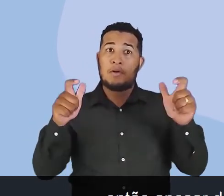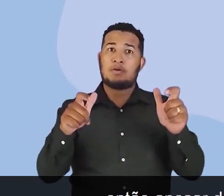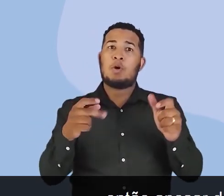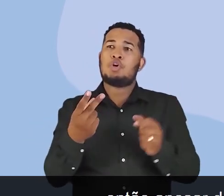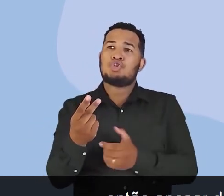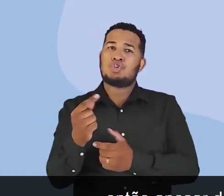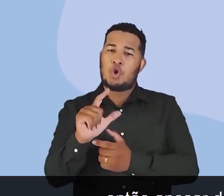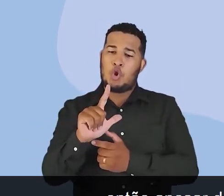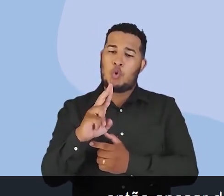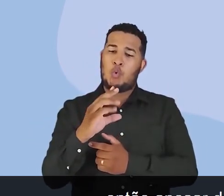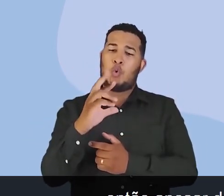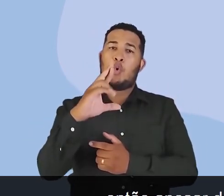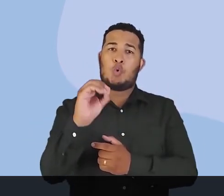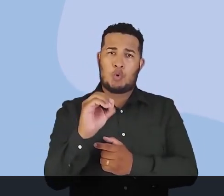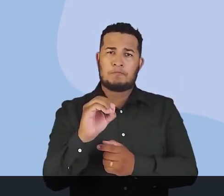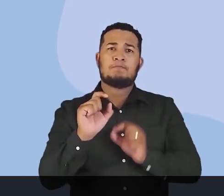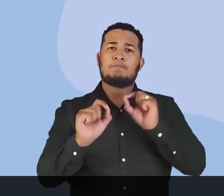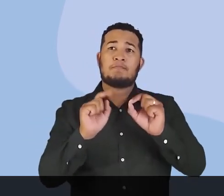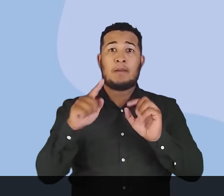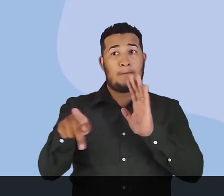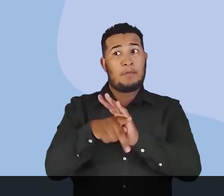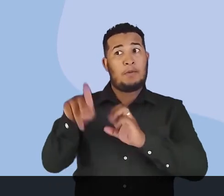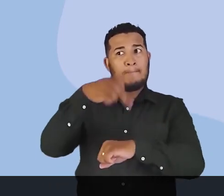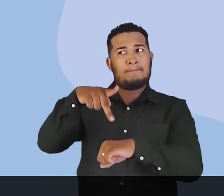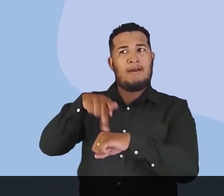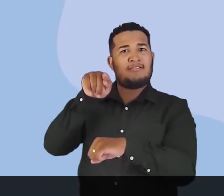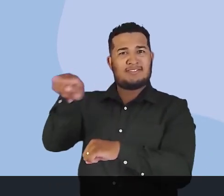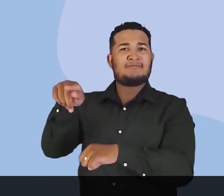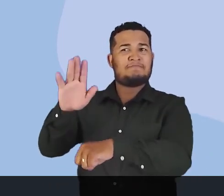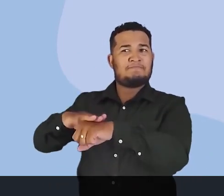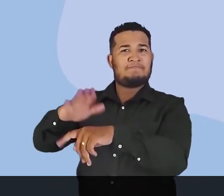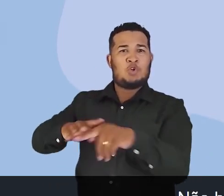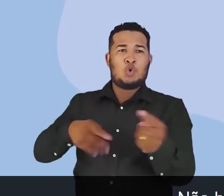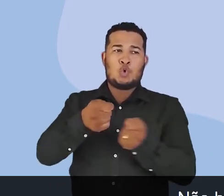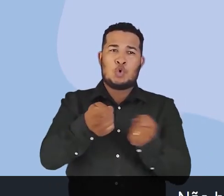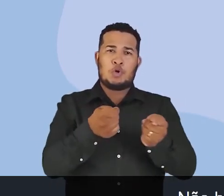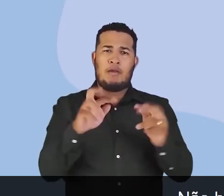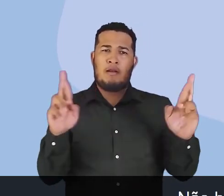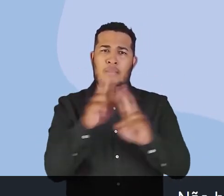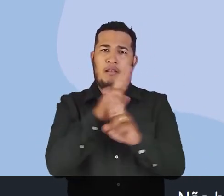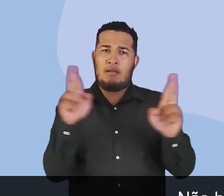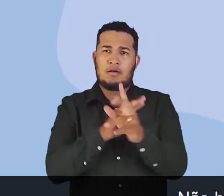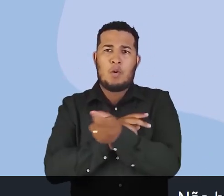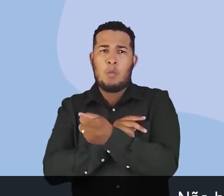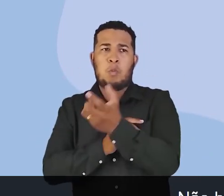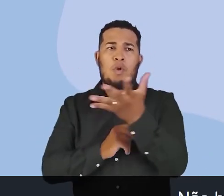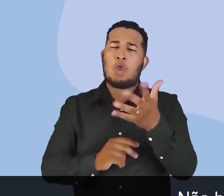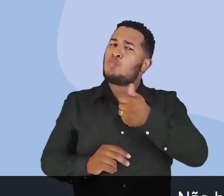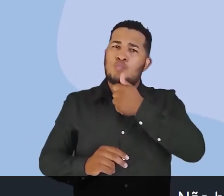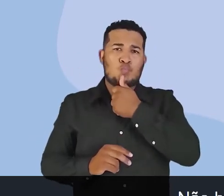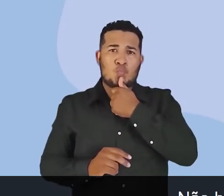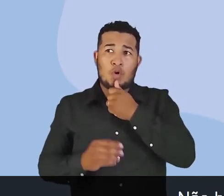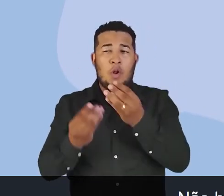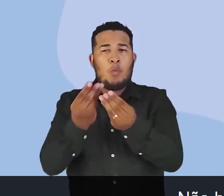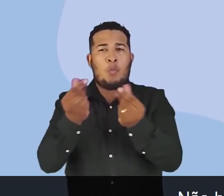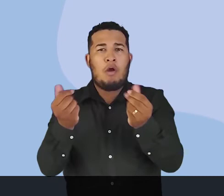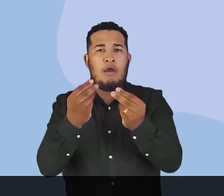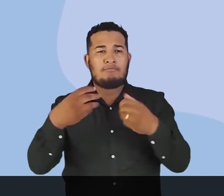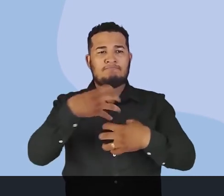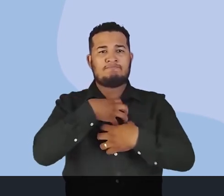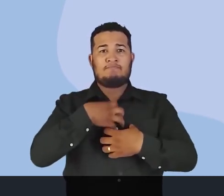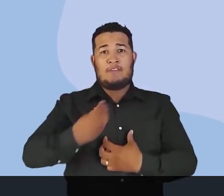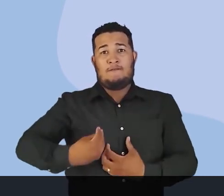a maior parte do lucro, claro, vai para os países sedes, não havendo uma relação direta entre o número de indústrias com